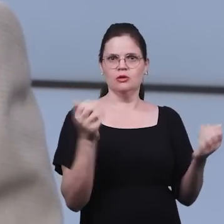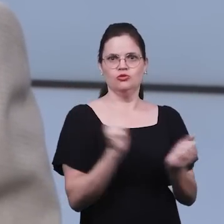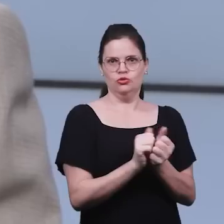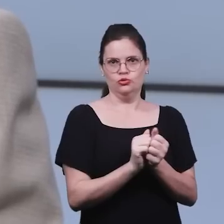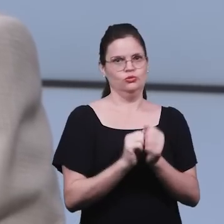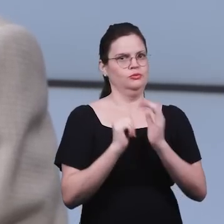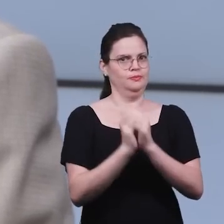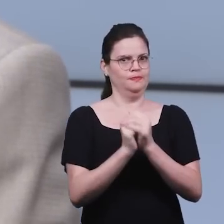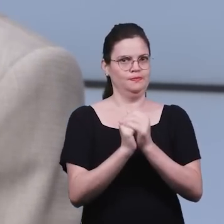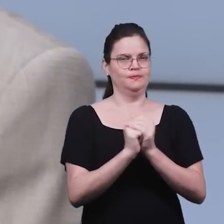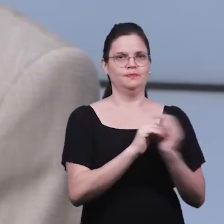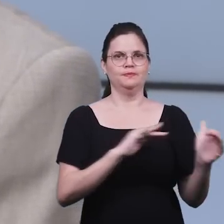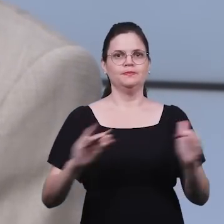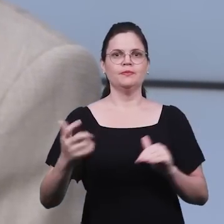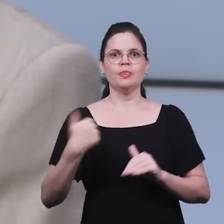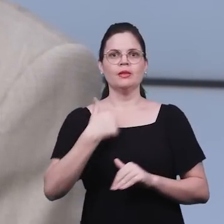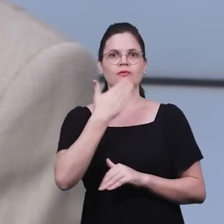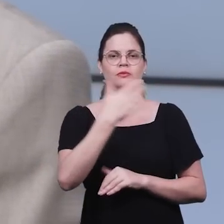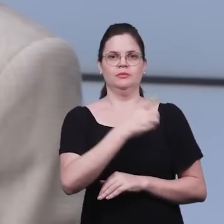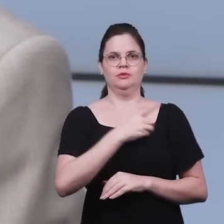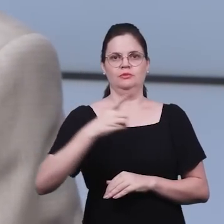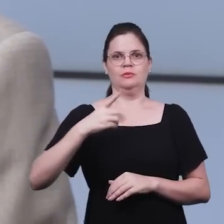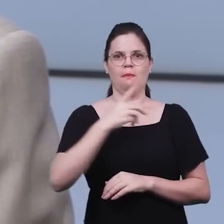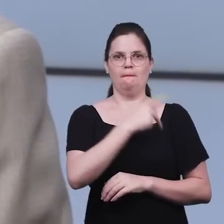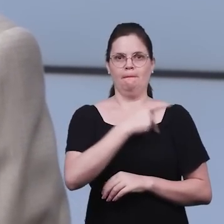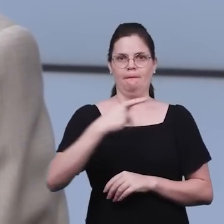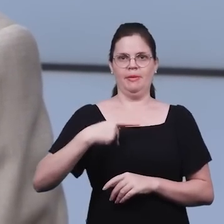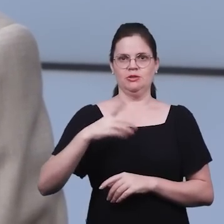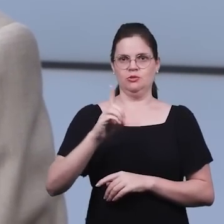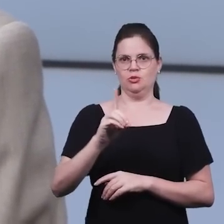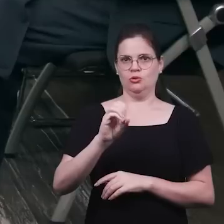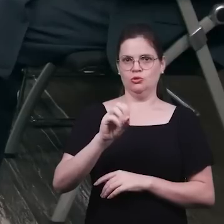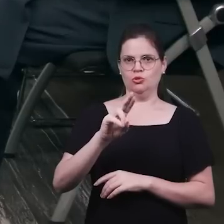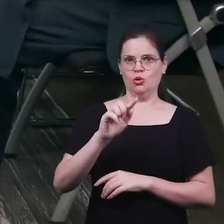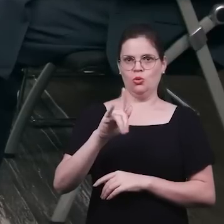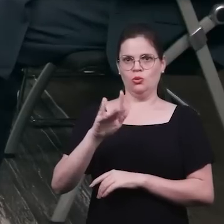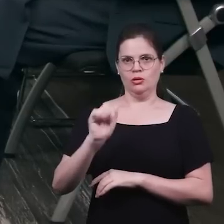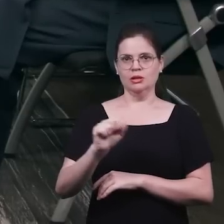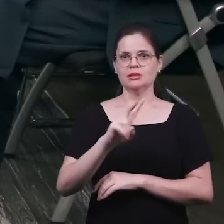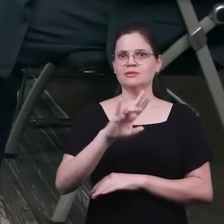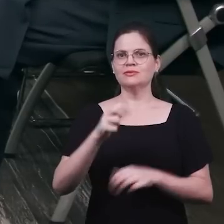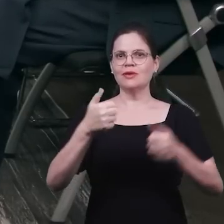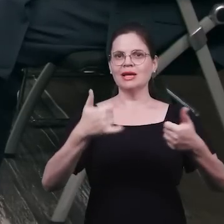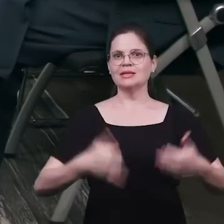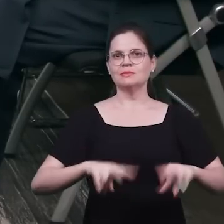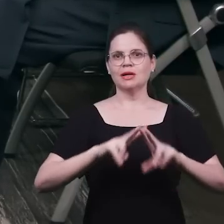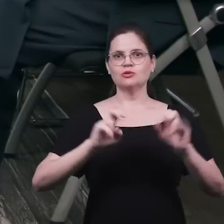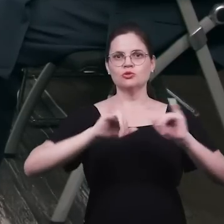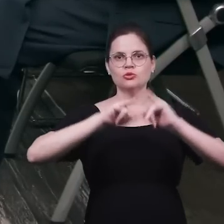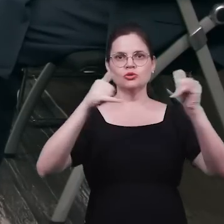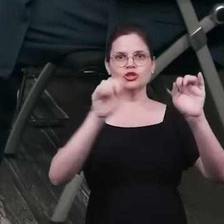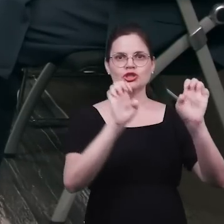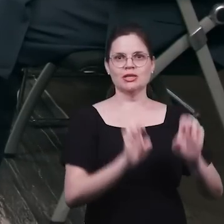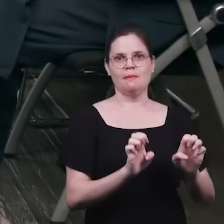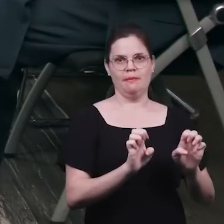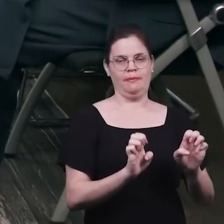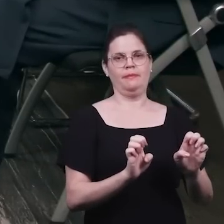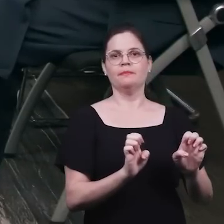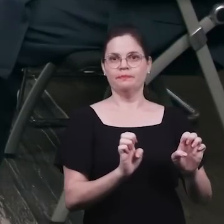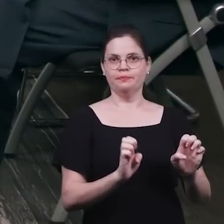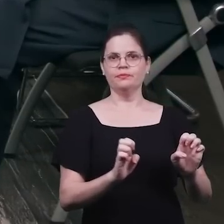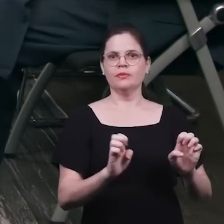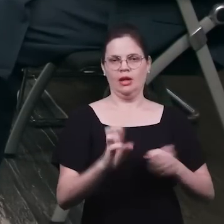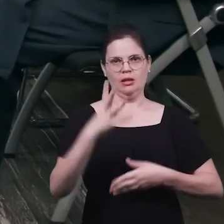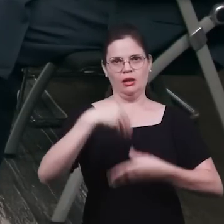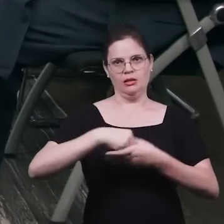sua Bíblia aí com você. Bom, eu passo a palavra agora ao pastor Douglas Spangero para falar um pouco sobre Jezabel, que é